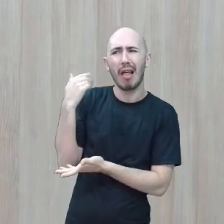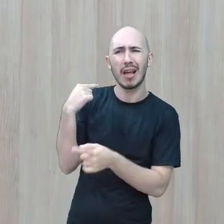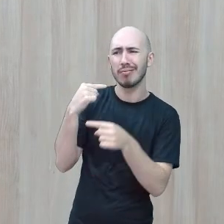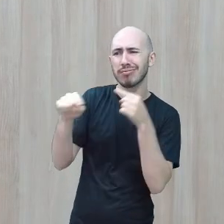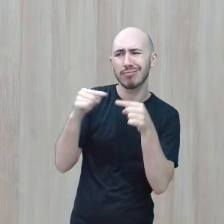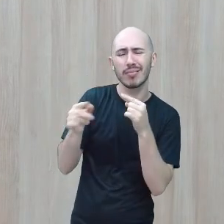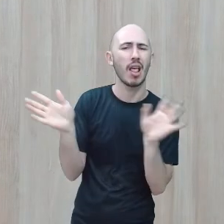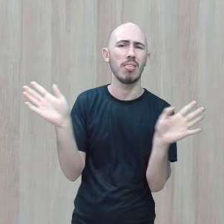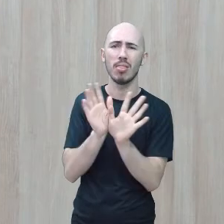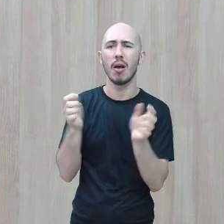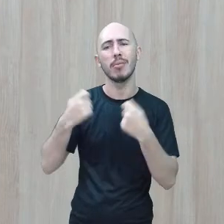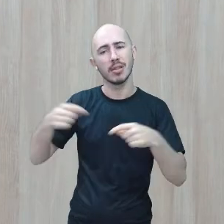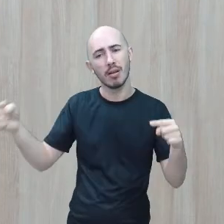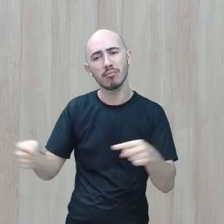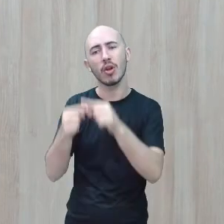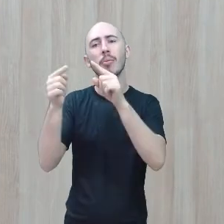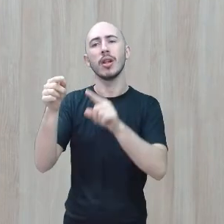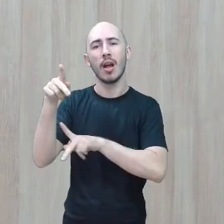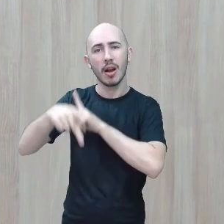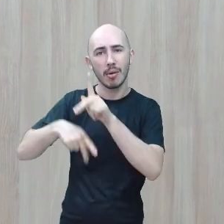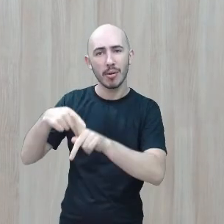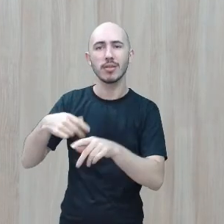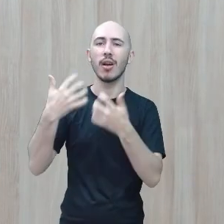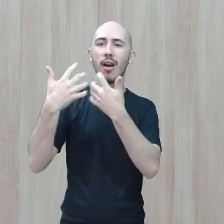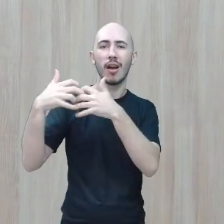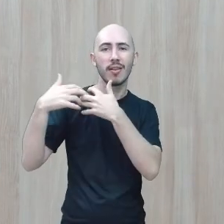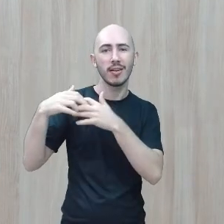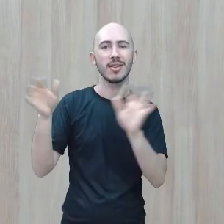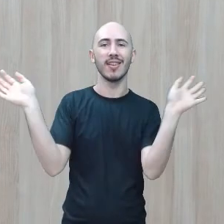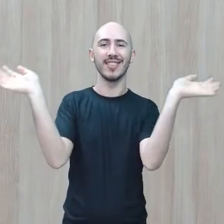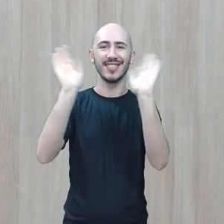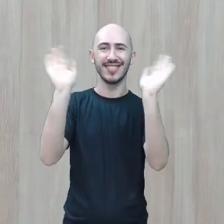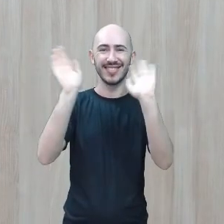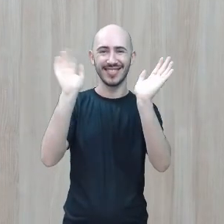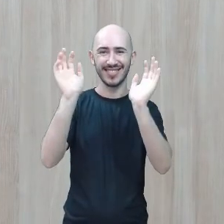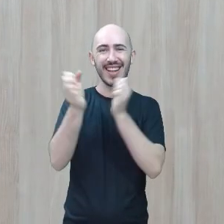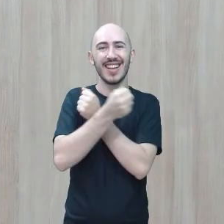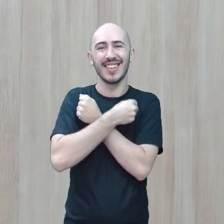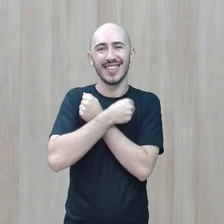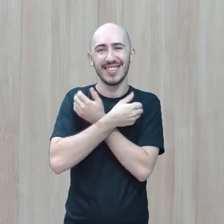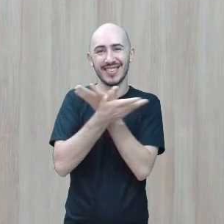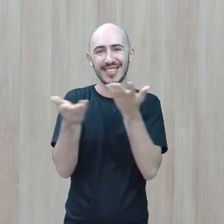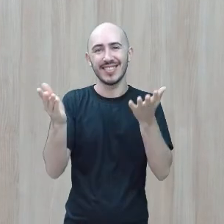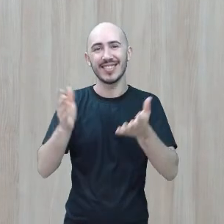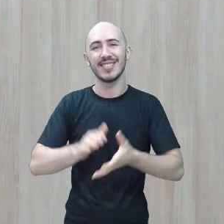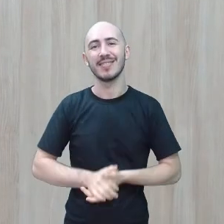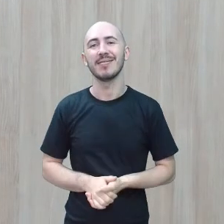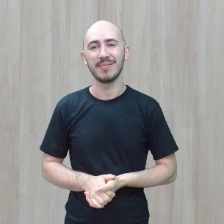Então, fica essa reflexão e até a próxima aula. Um forte abraço.